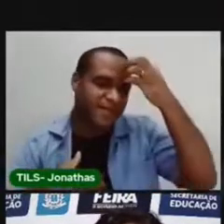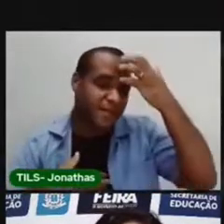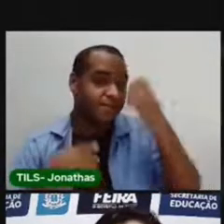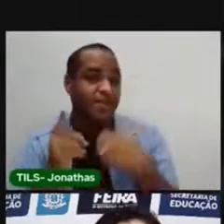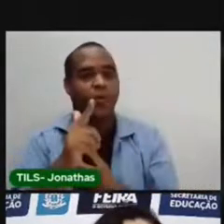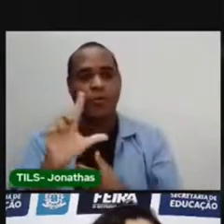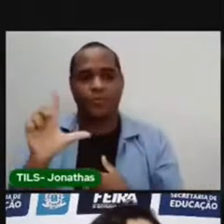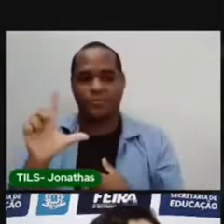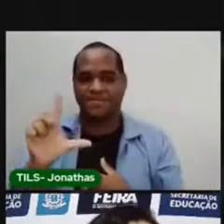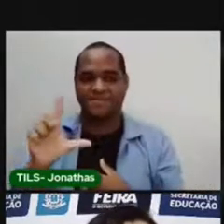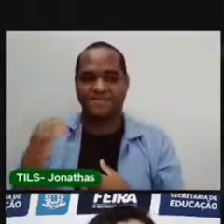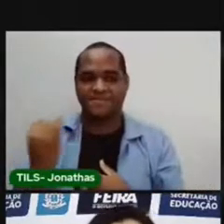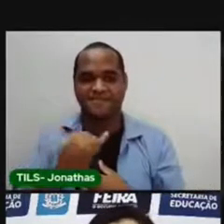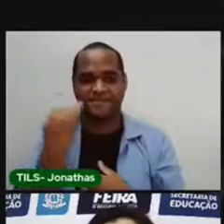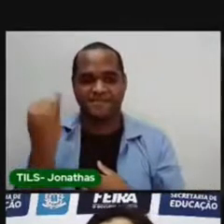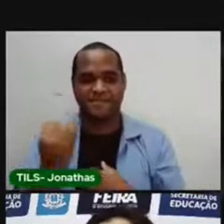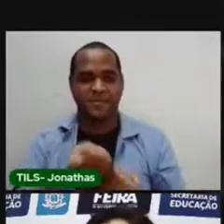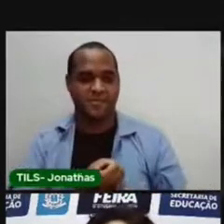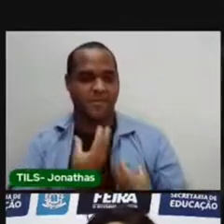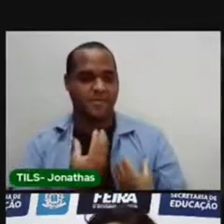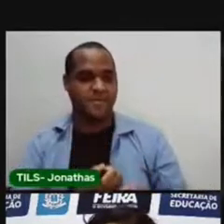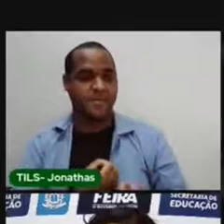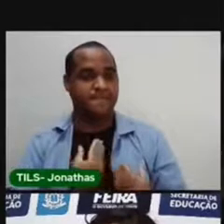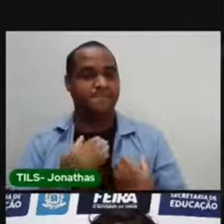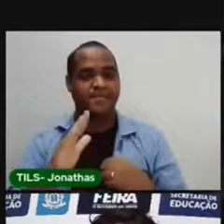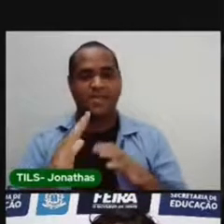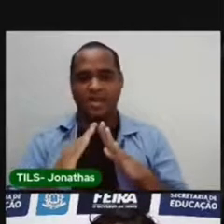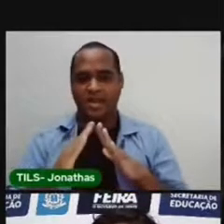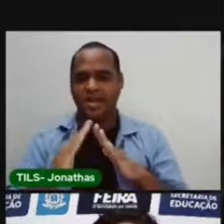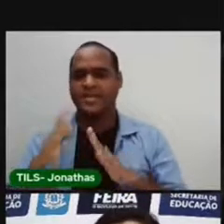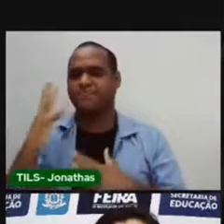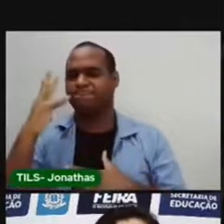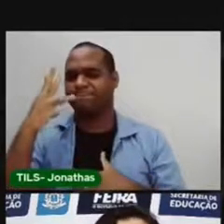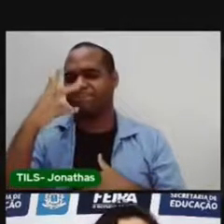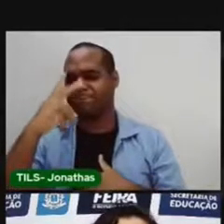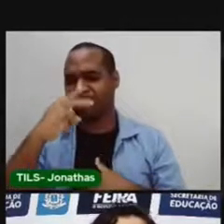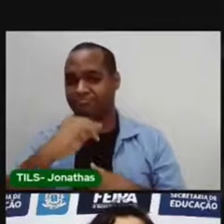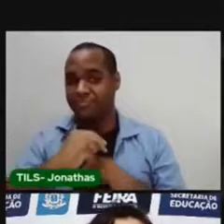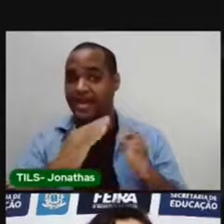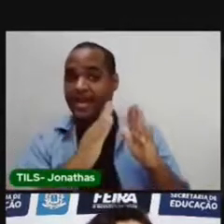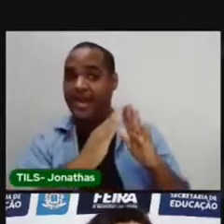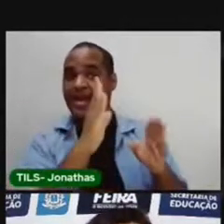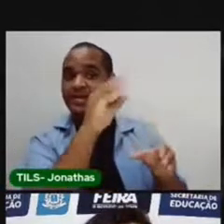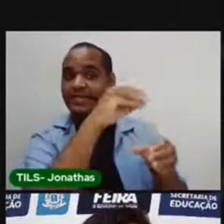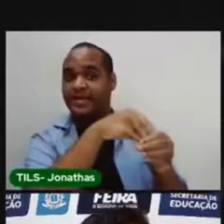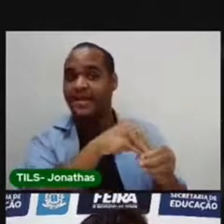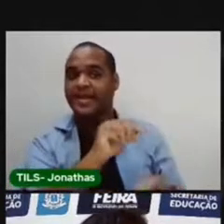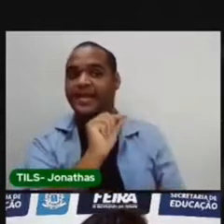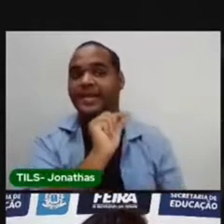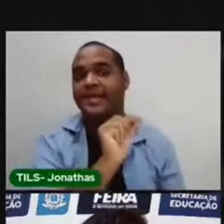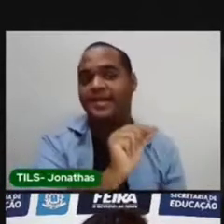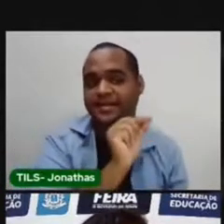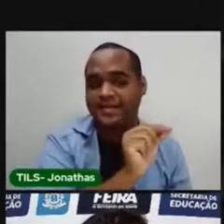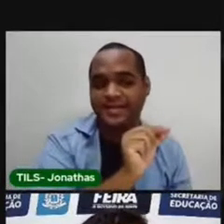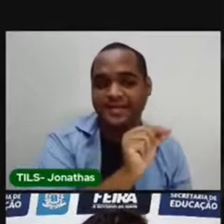versinho do poema. Essa casa tão bonita, quem mora nela é